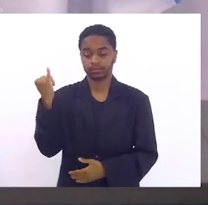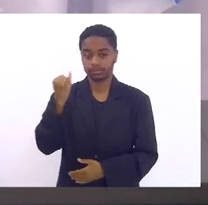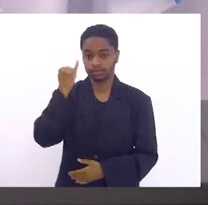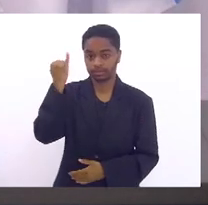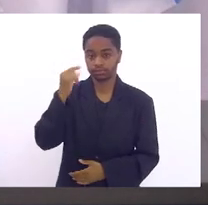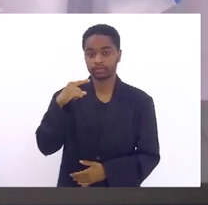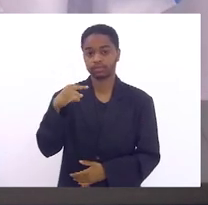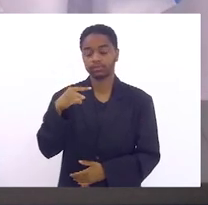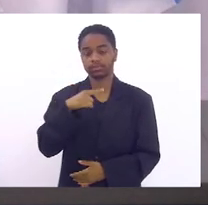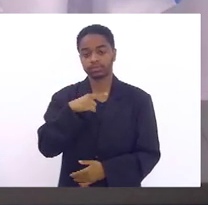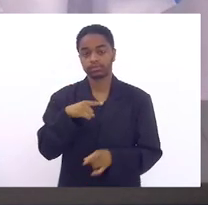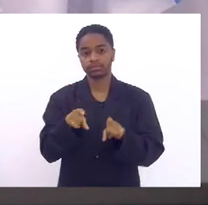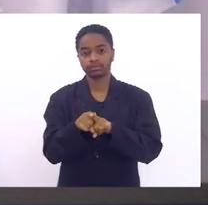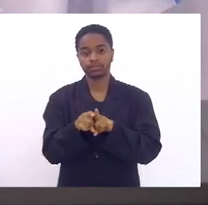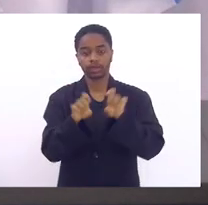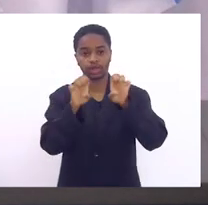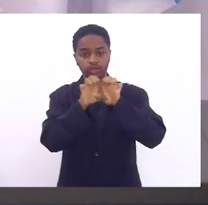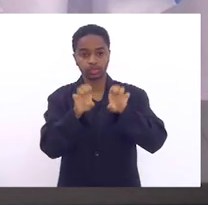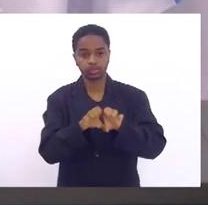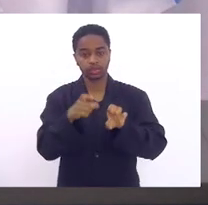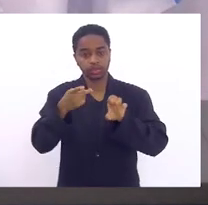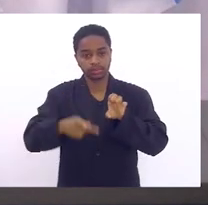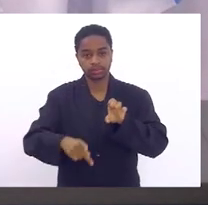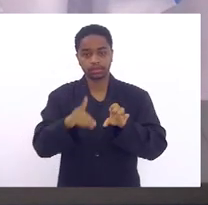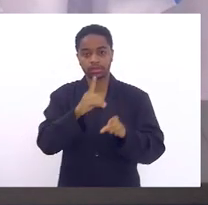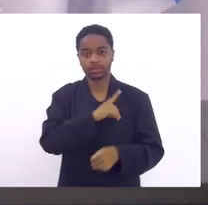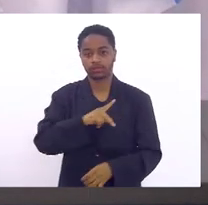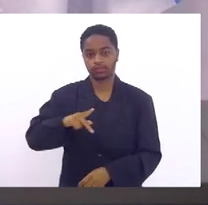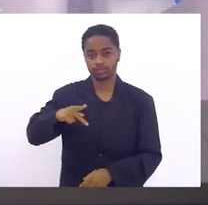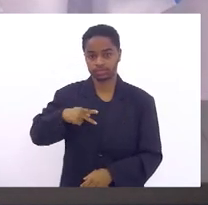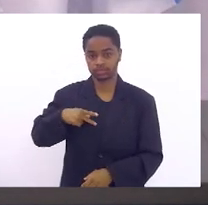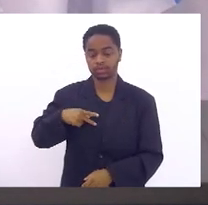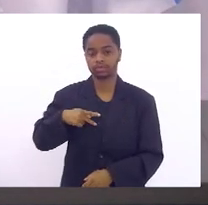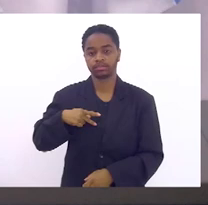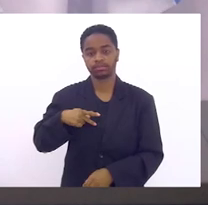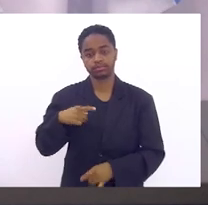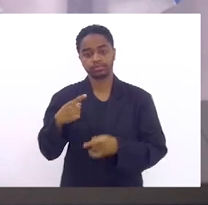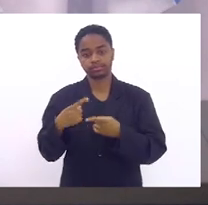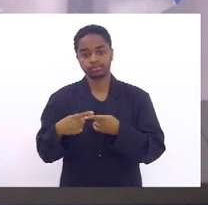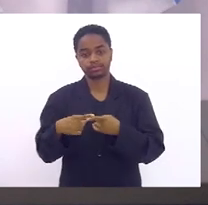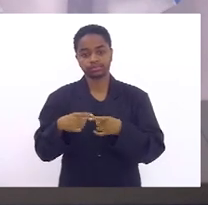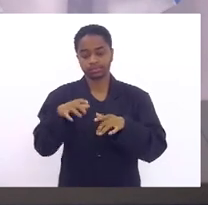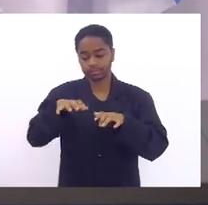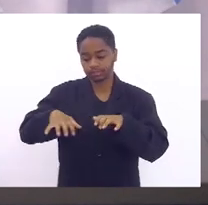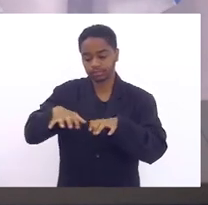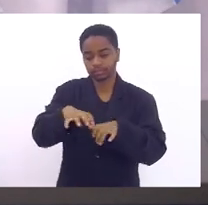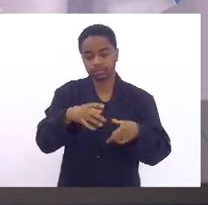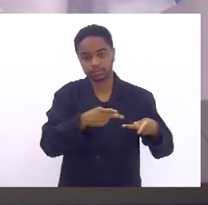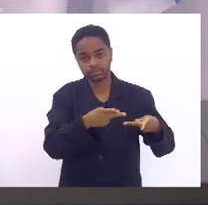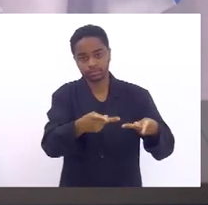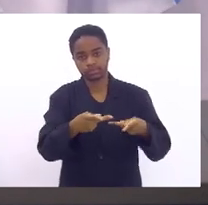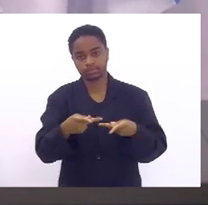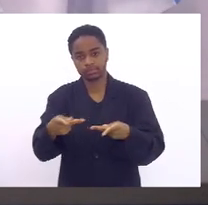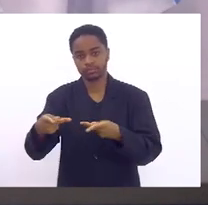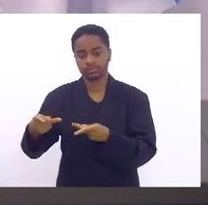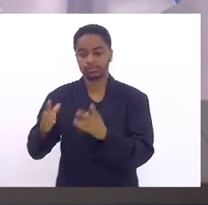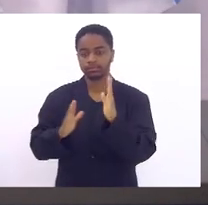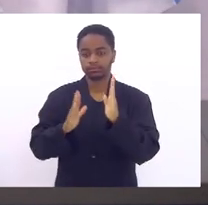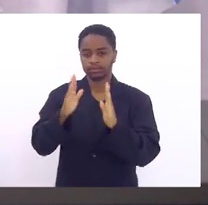gente contar também com a estrutura da Defensoria Pública nesses momentos nessas regiões durante o mês de Outubro